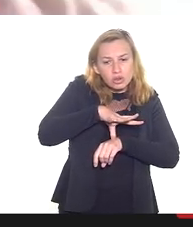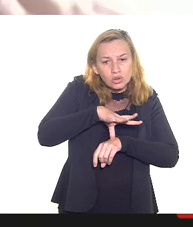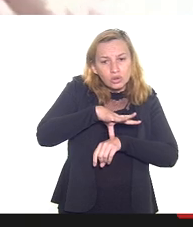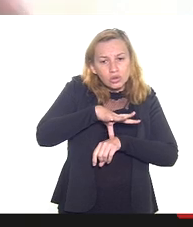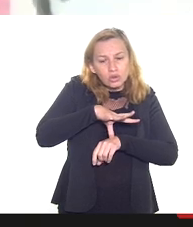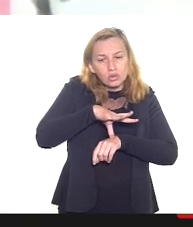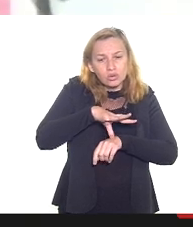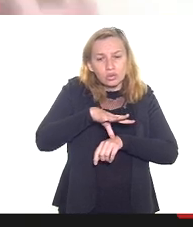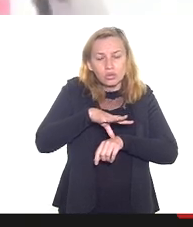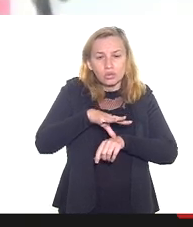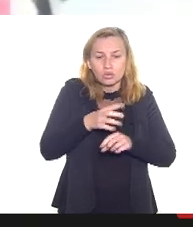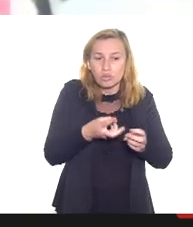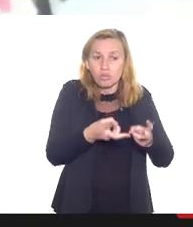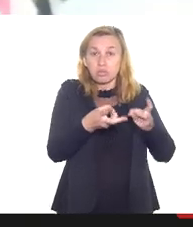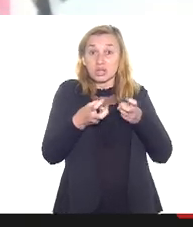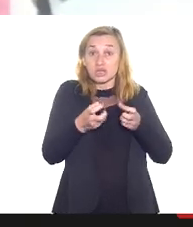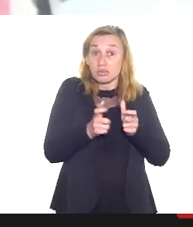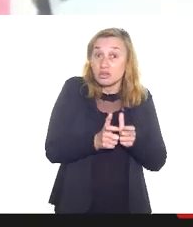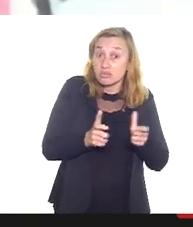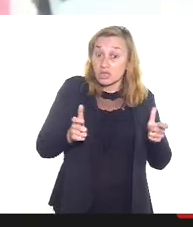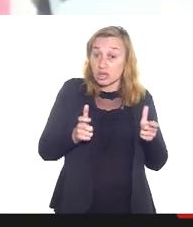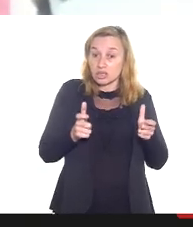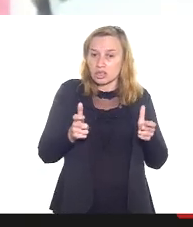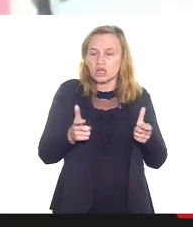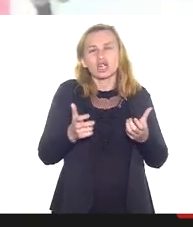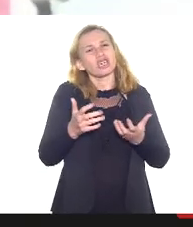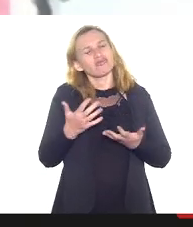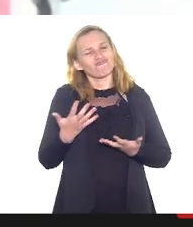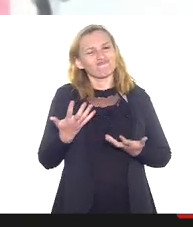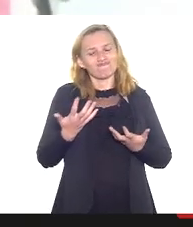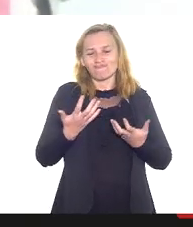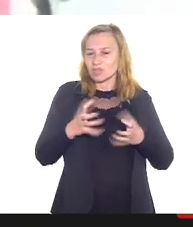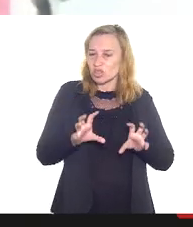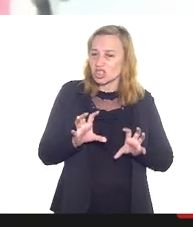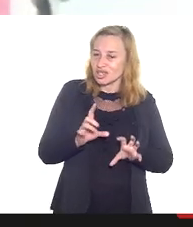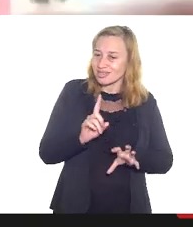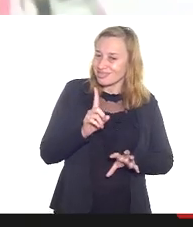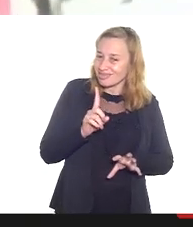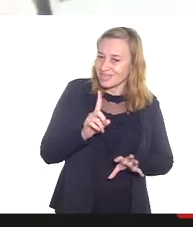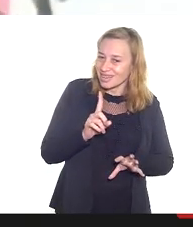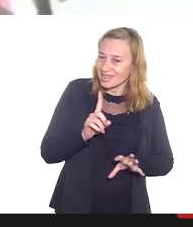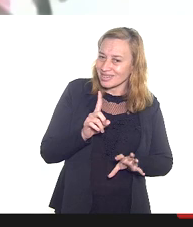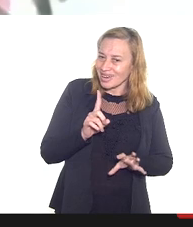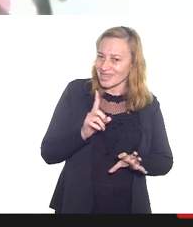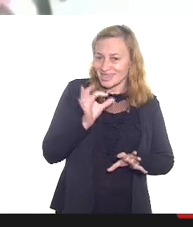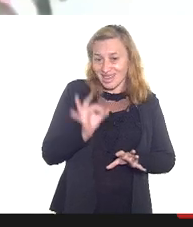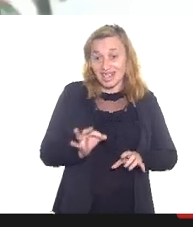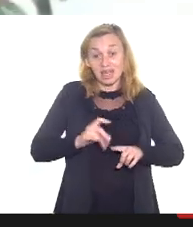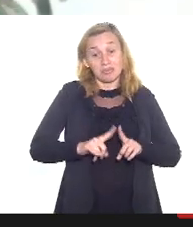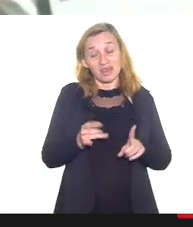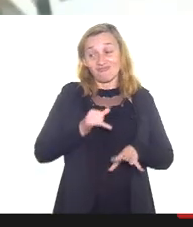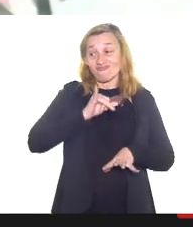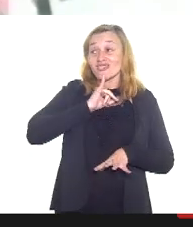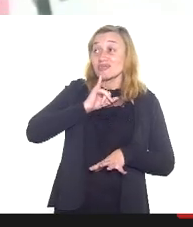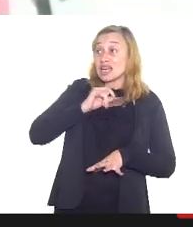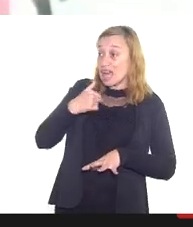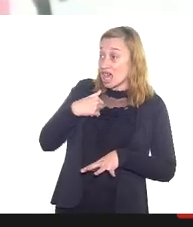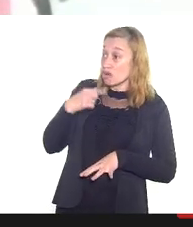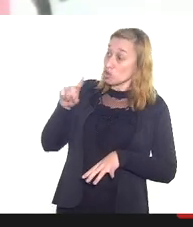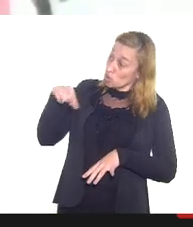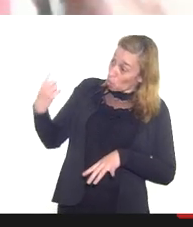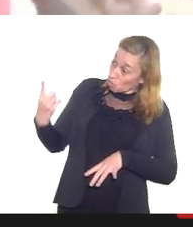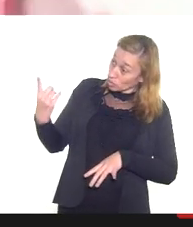ser percebido, eu queria estar enganada na época, infelizmente, eu e mais outras 2 conselheiras não